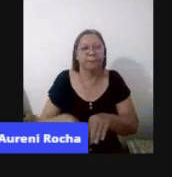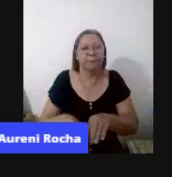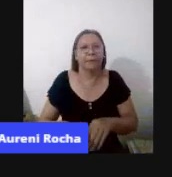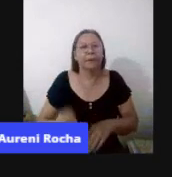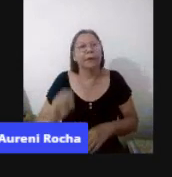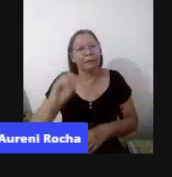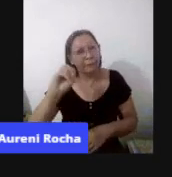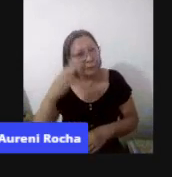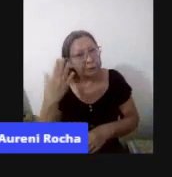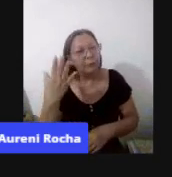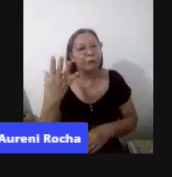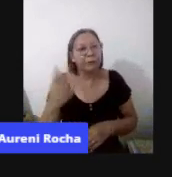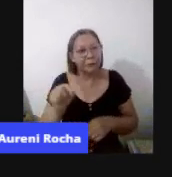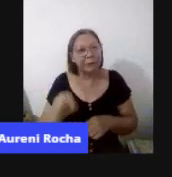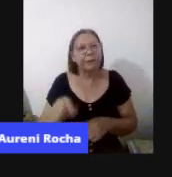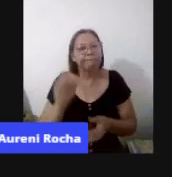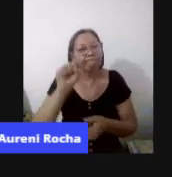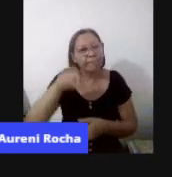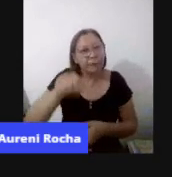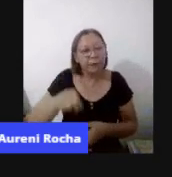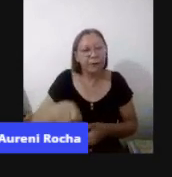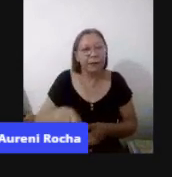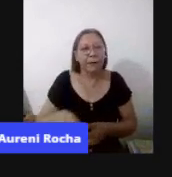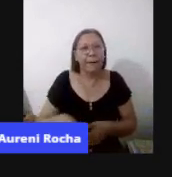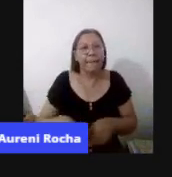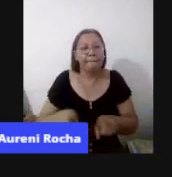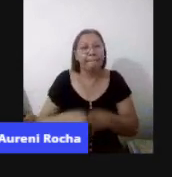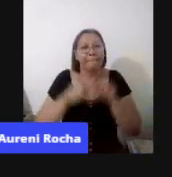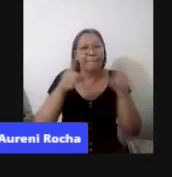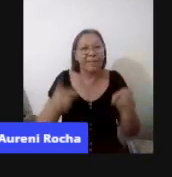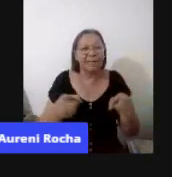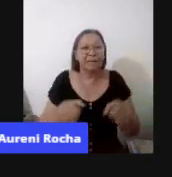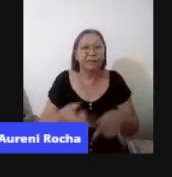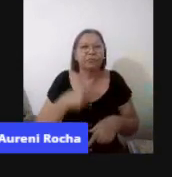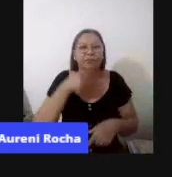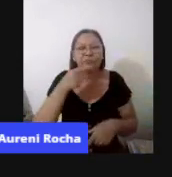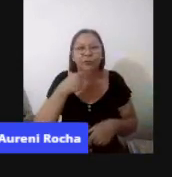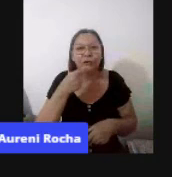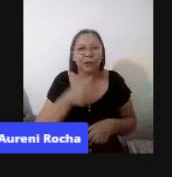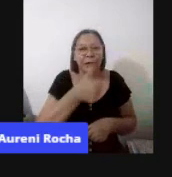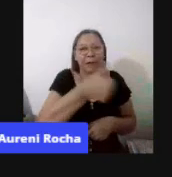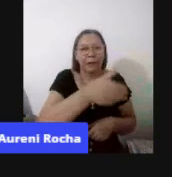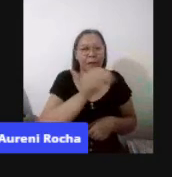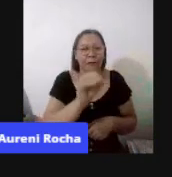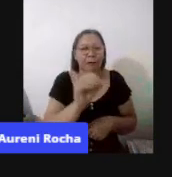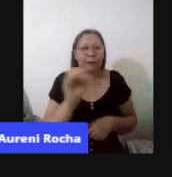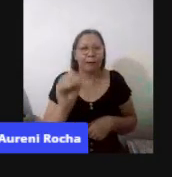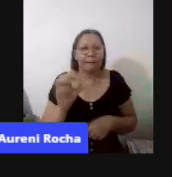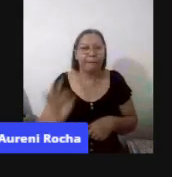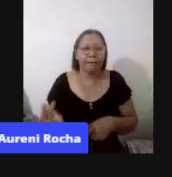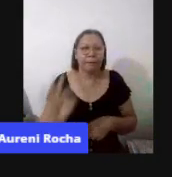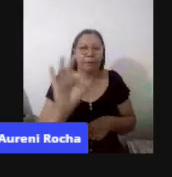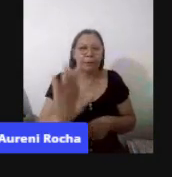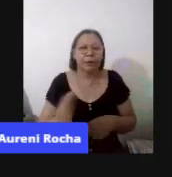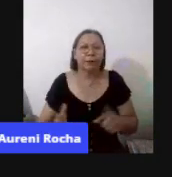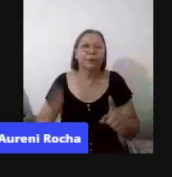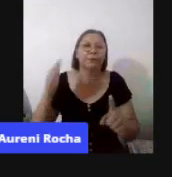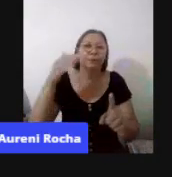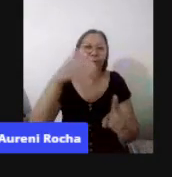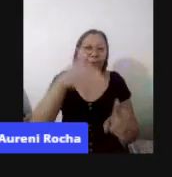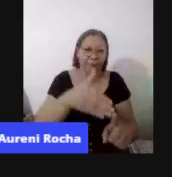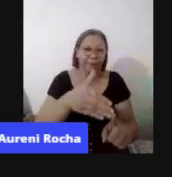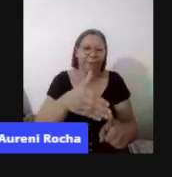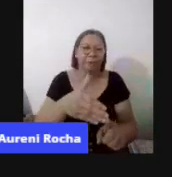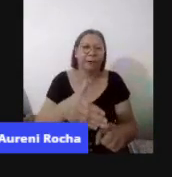um modo que não atinja 100% os nossos objetivos, né? Visto que nós precisamos das